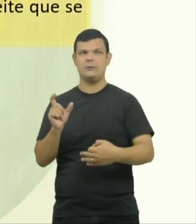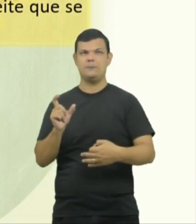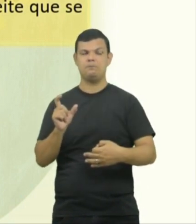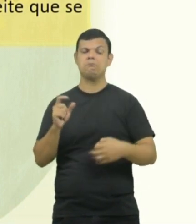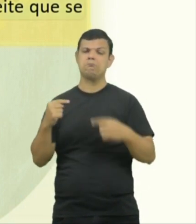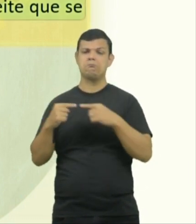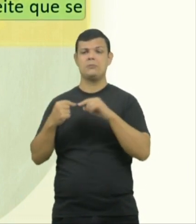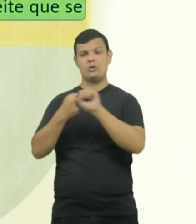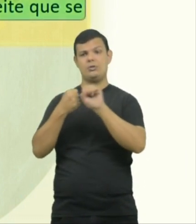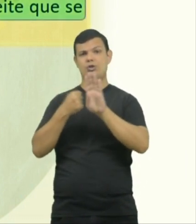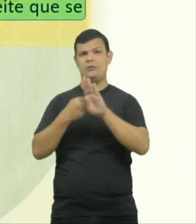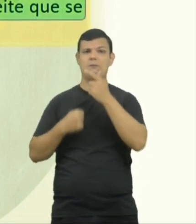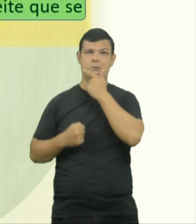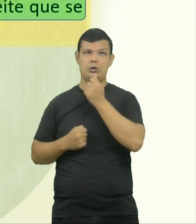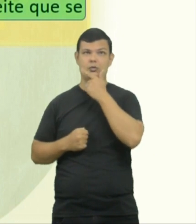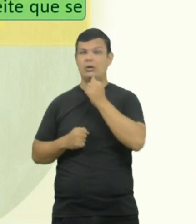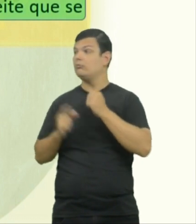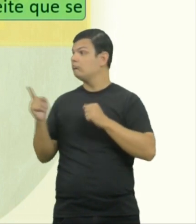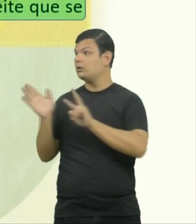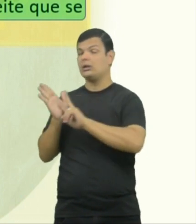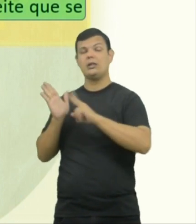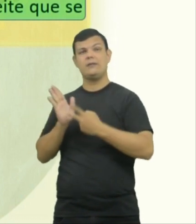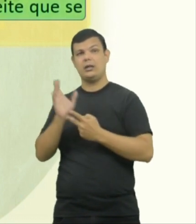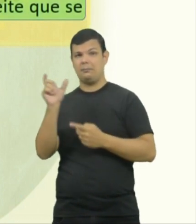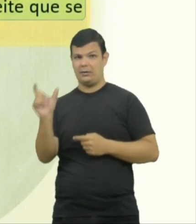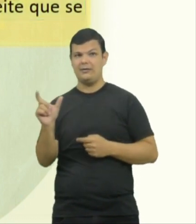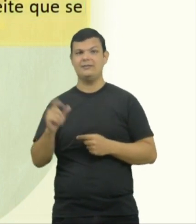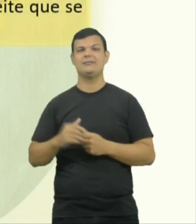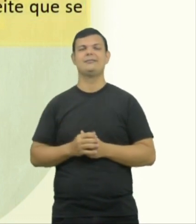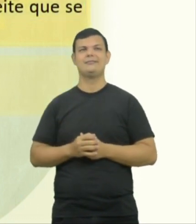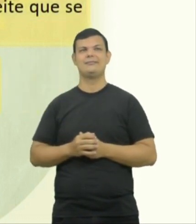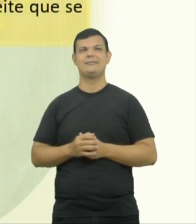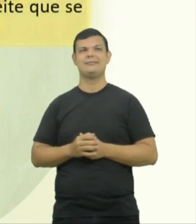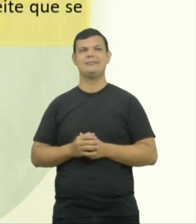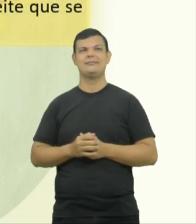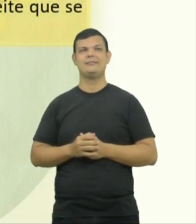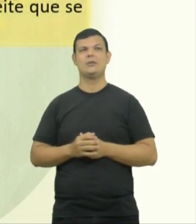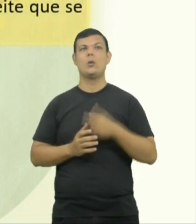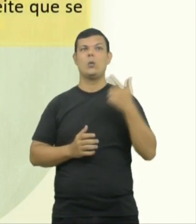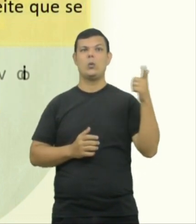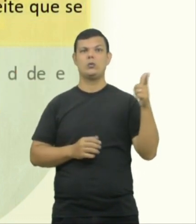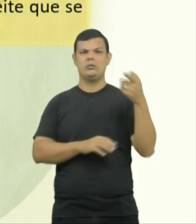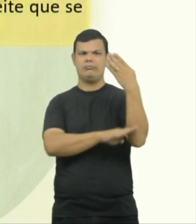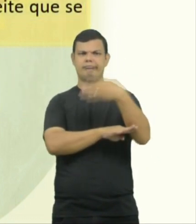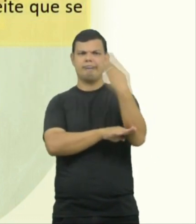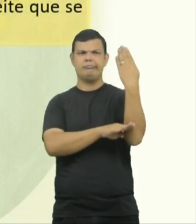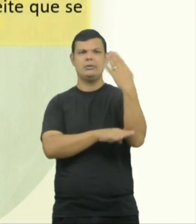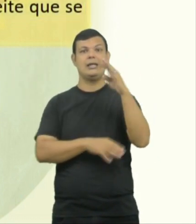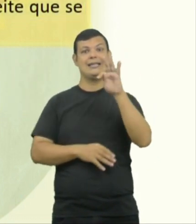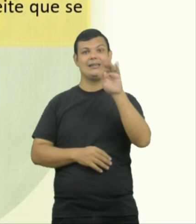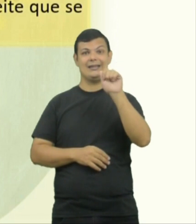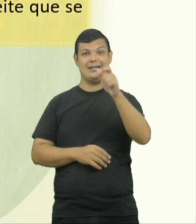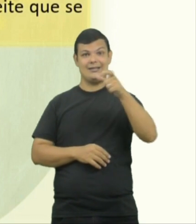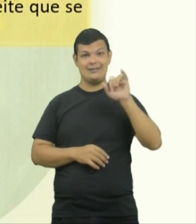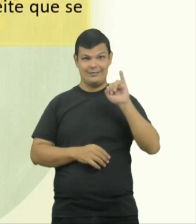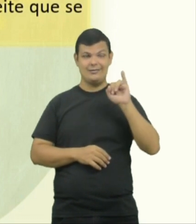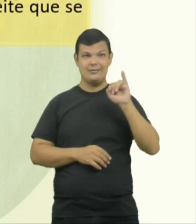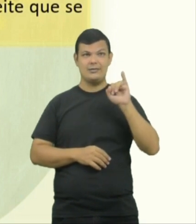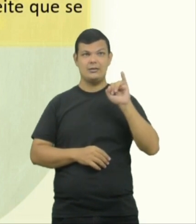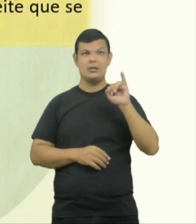não aparece na escrita correta, tá bom? Plateia é um substantivo feminino, tá bom? E aqui está o